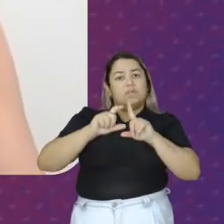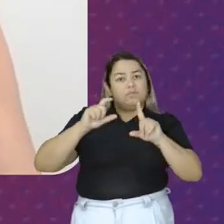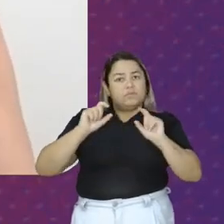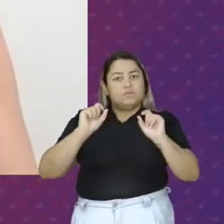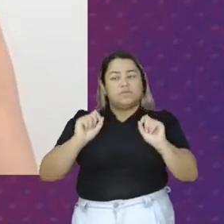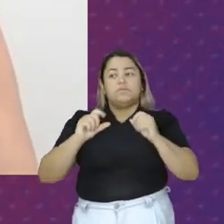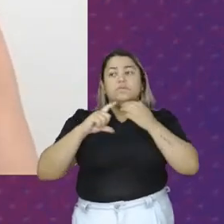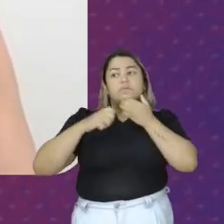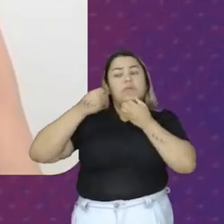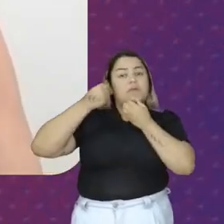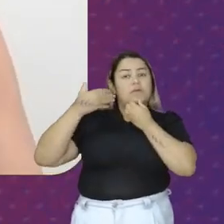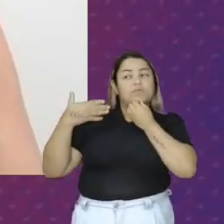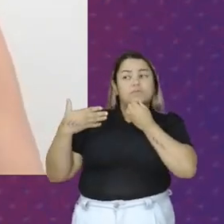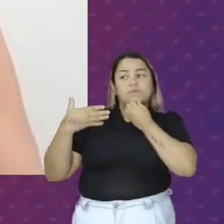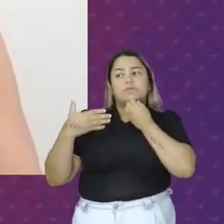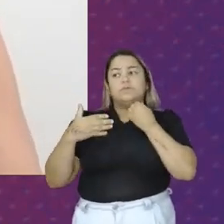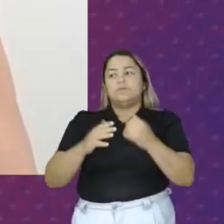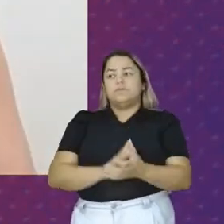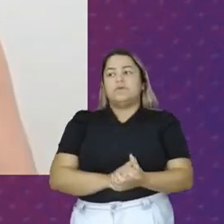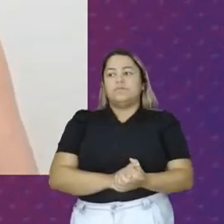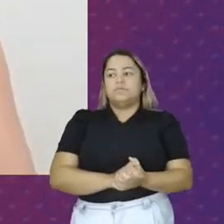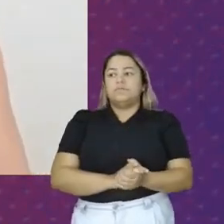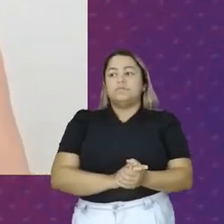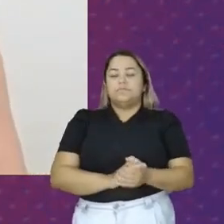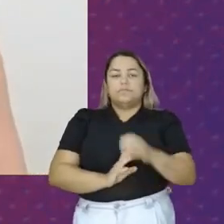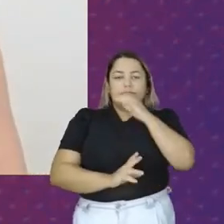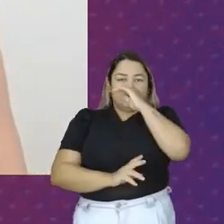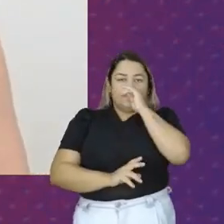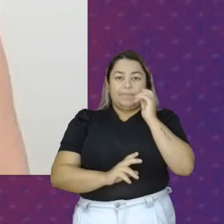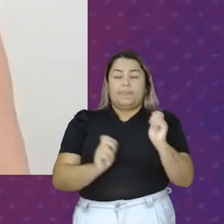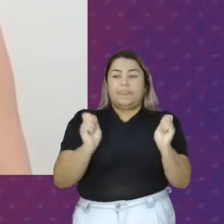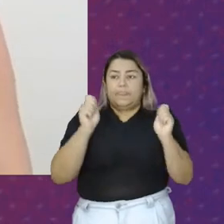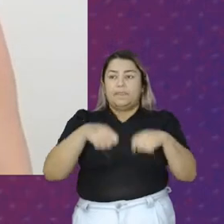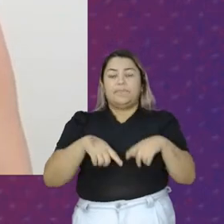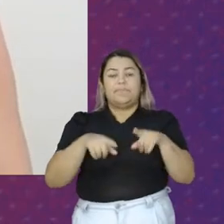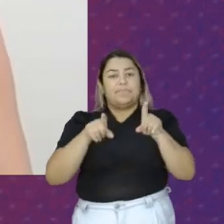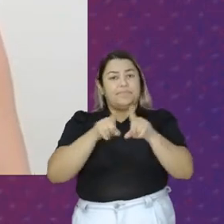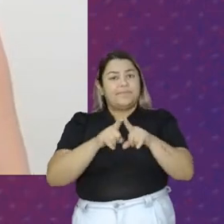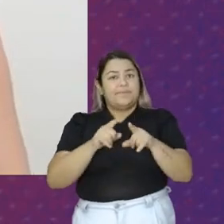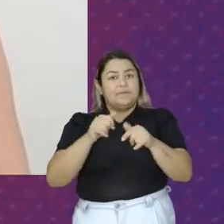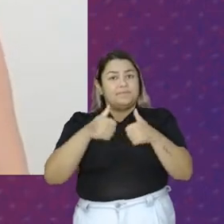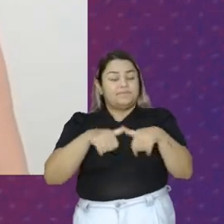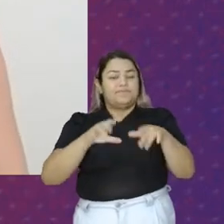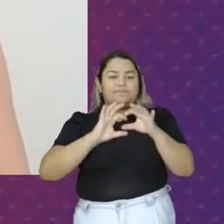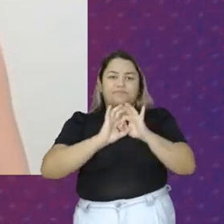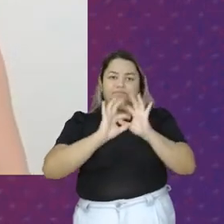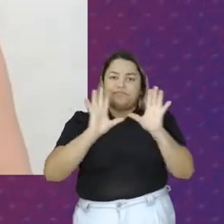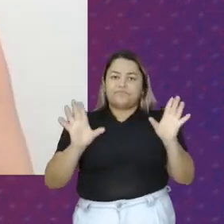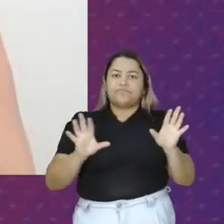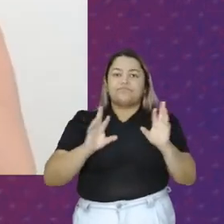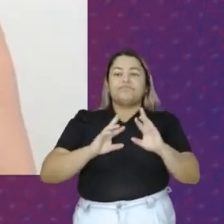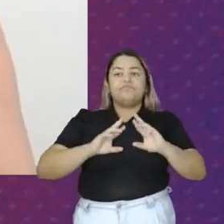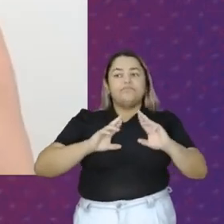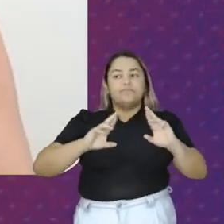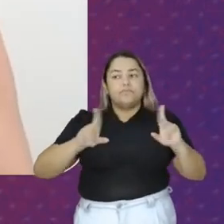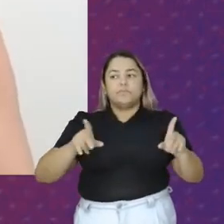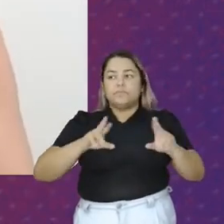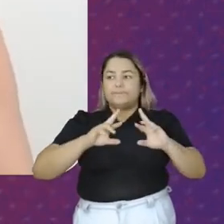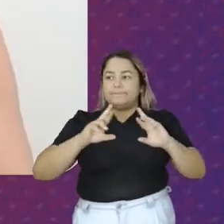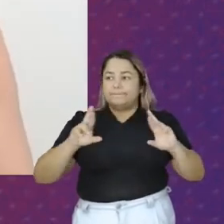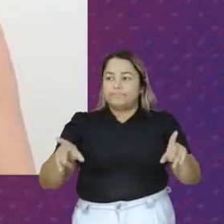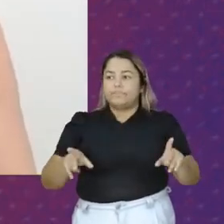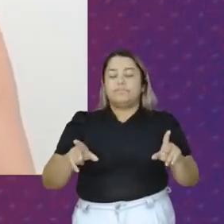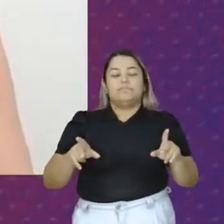ter audiodescrição, né? Nós precisamos que aquele conteúdo esteja disponível em diferentes